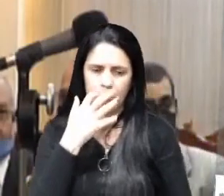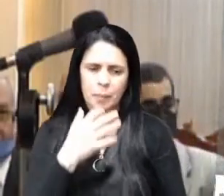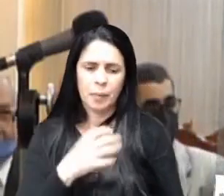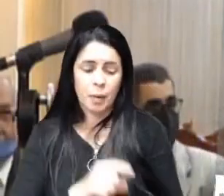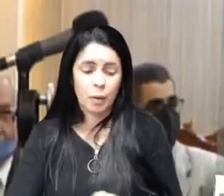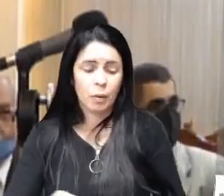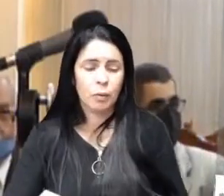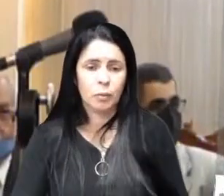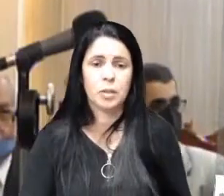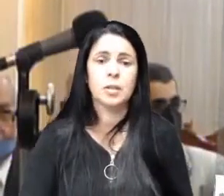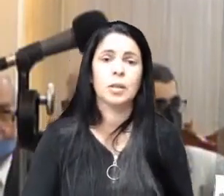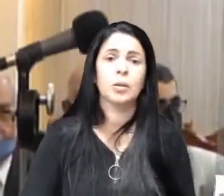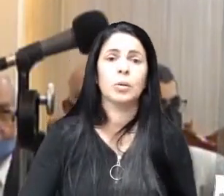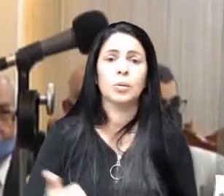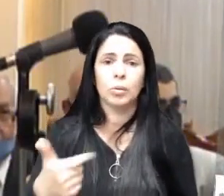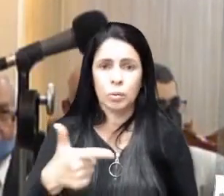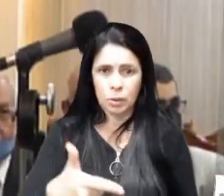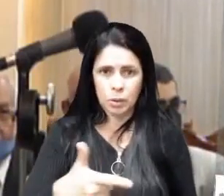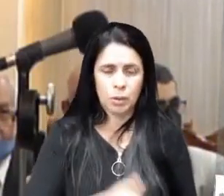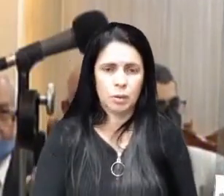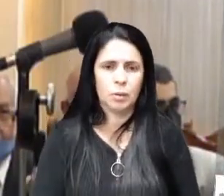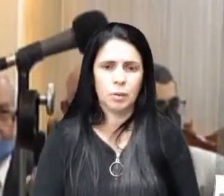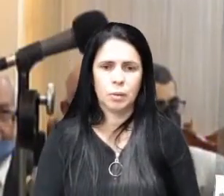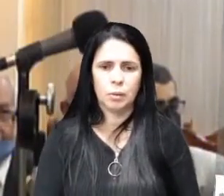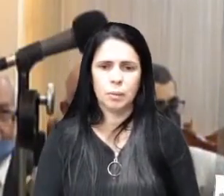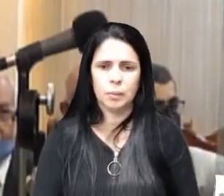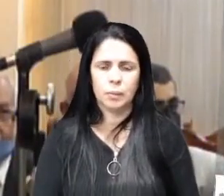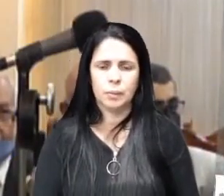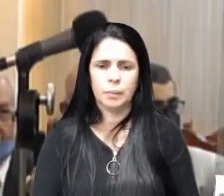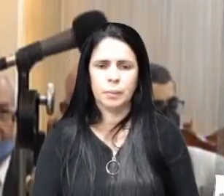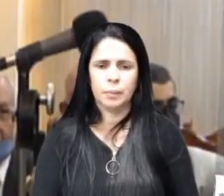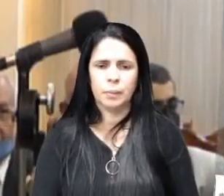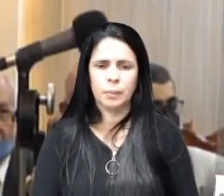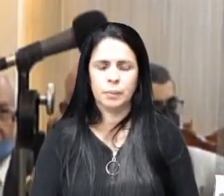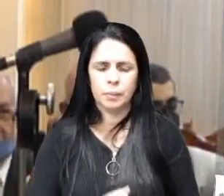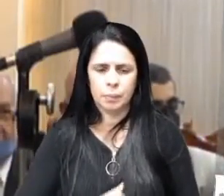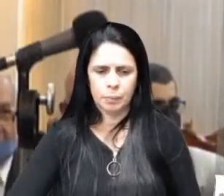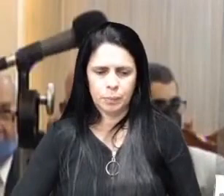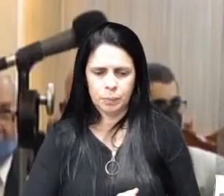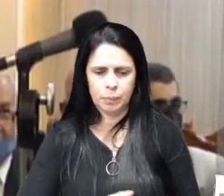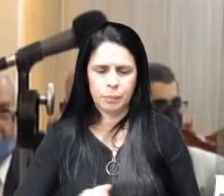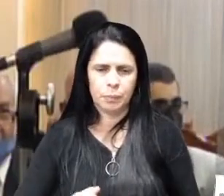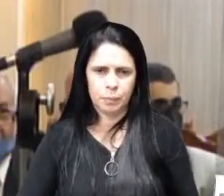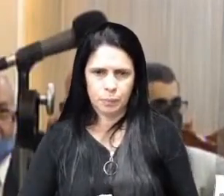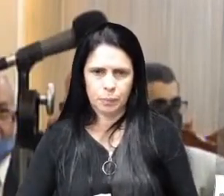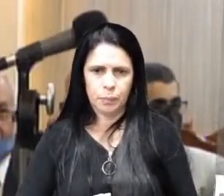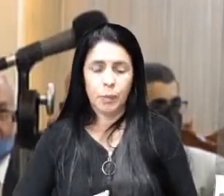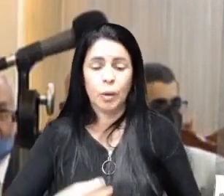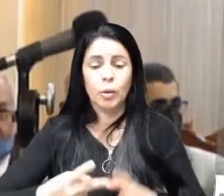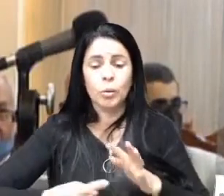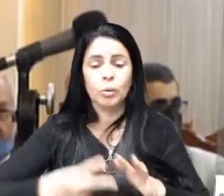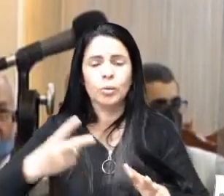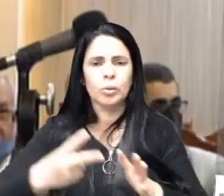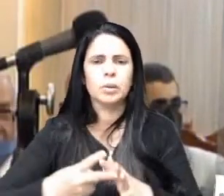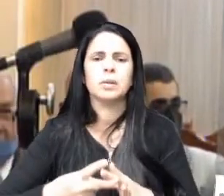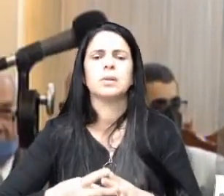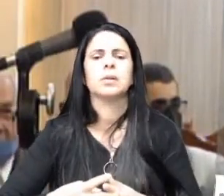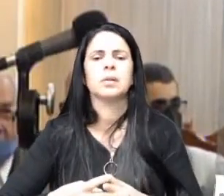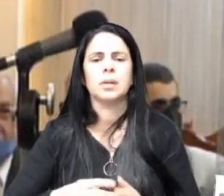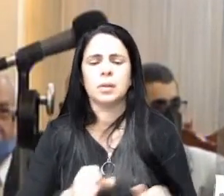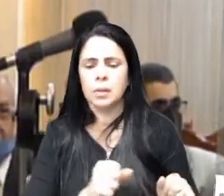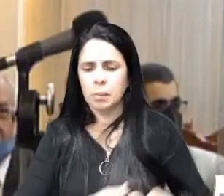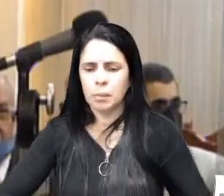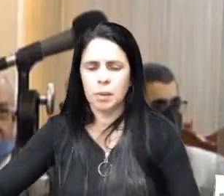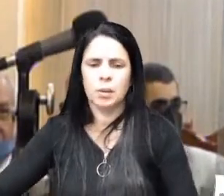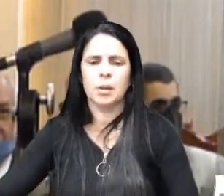Versículo 12, jejum. Lembram vocês, jejum? Duas vezes na semana. E dou